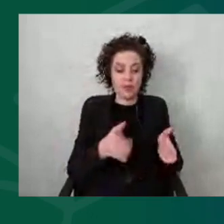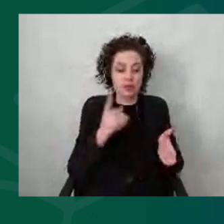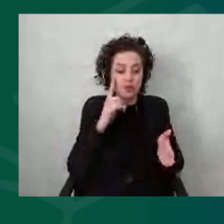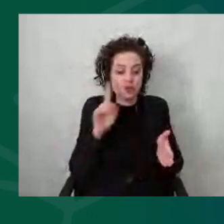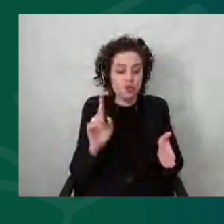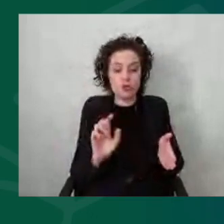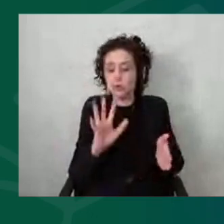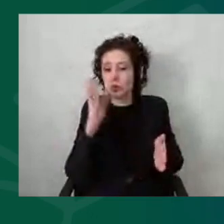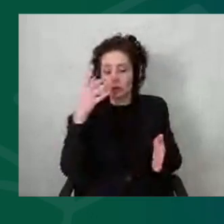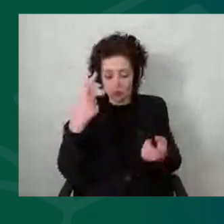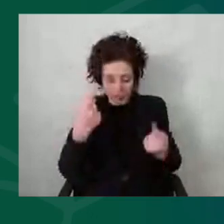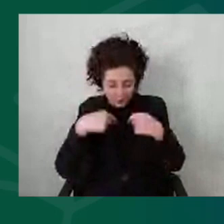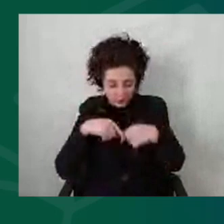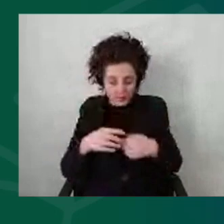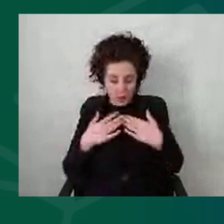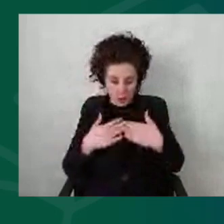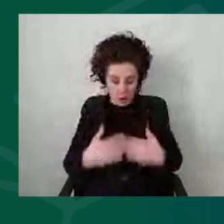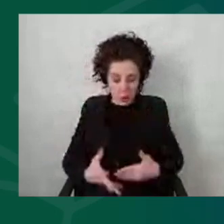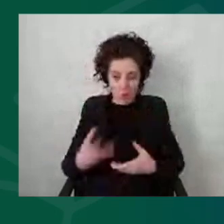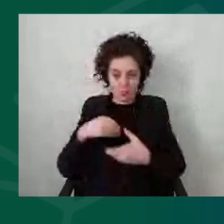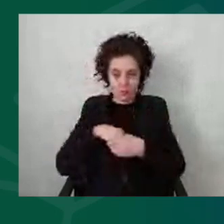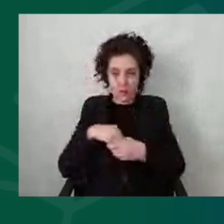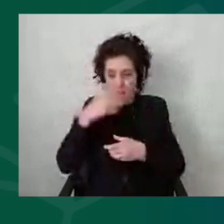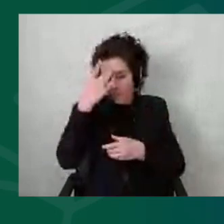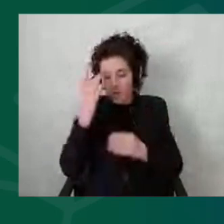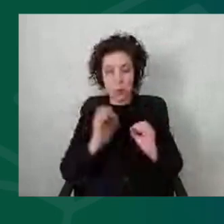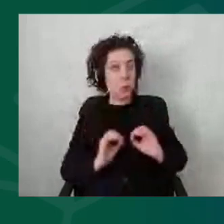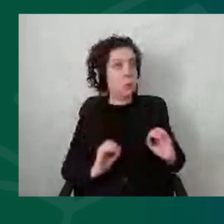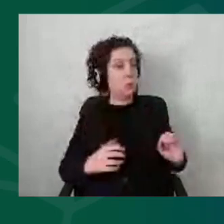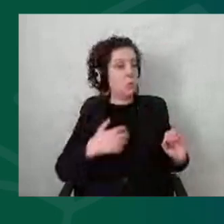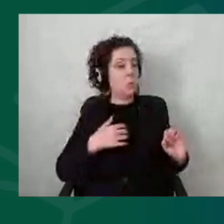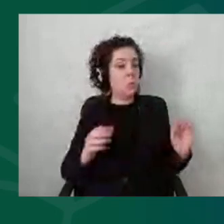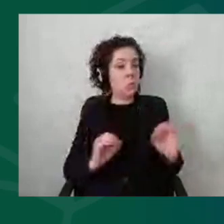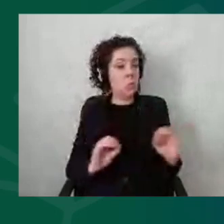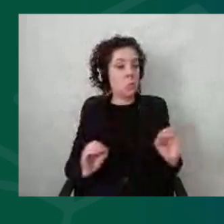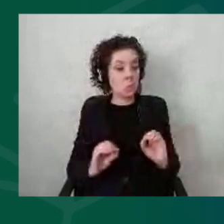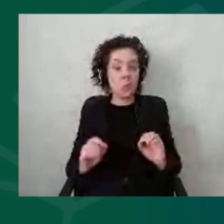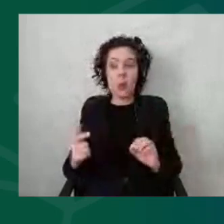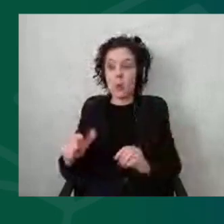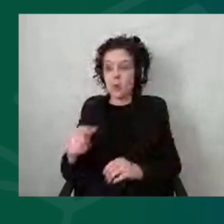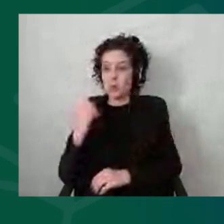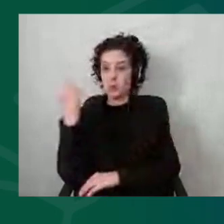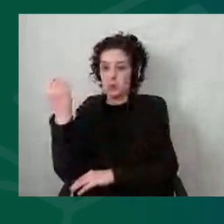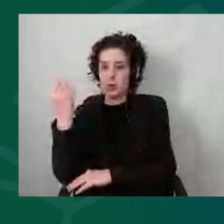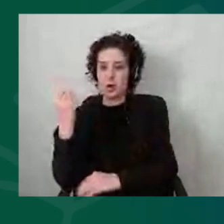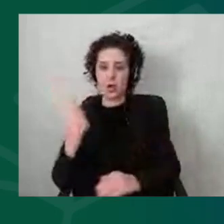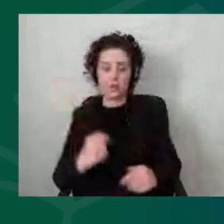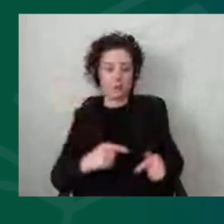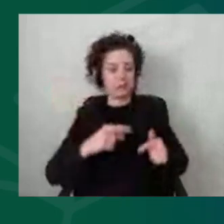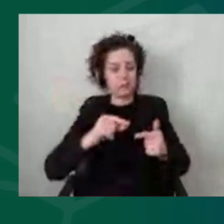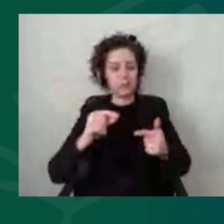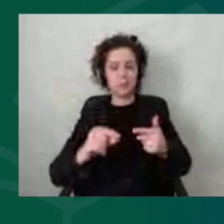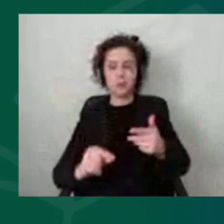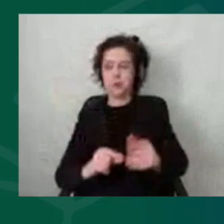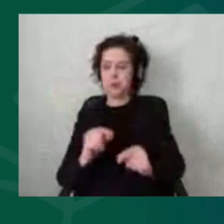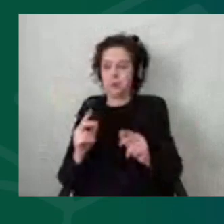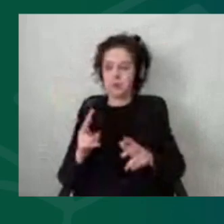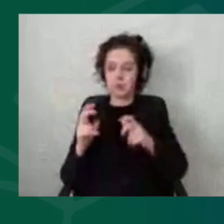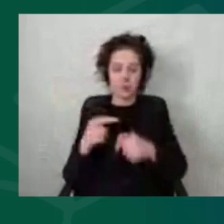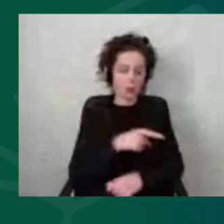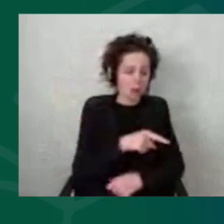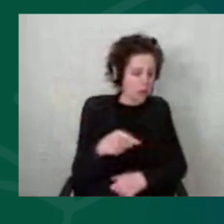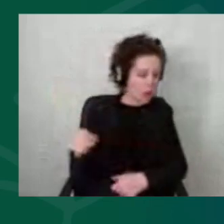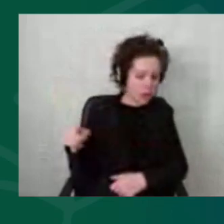desde pacientes assintomáticos até pacientes extremamente graves. E o que a gente observa é que